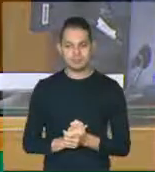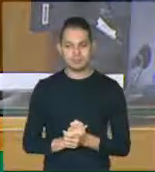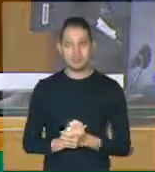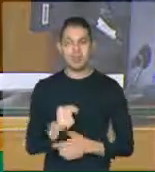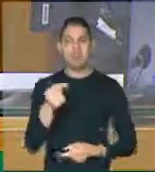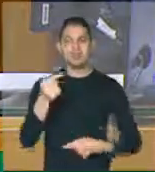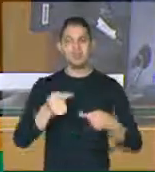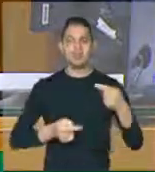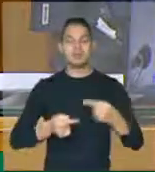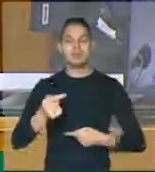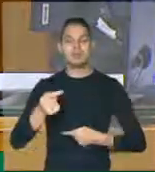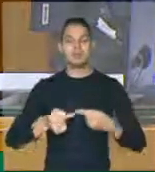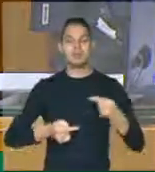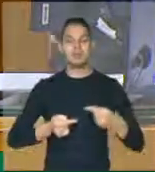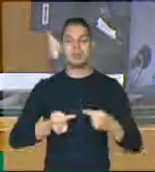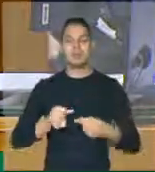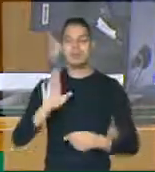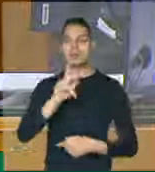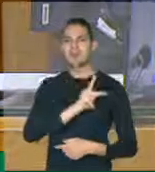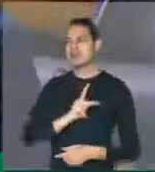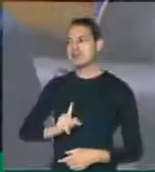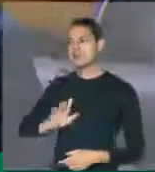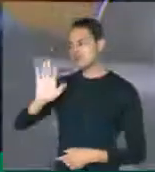Discussão na Câmara. Presidente,